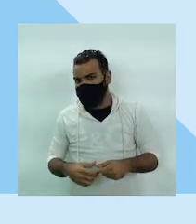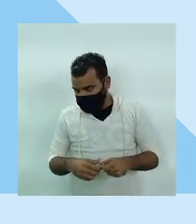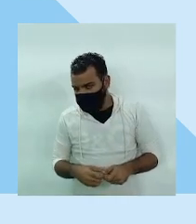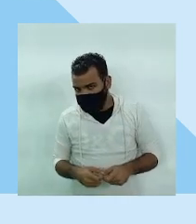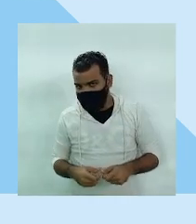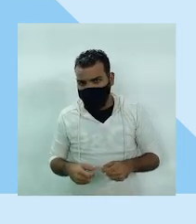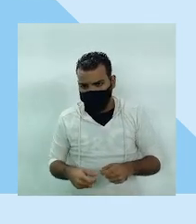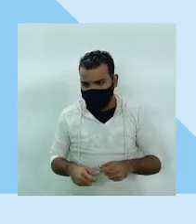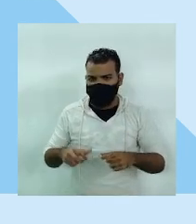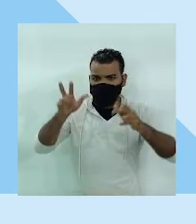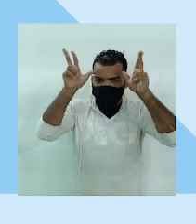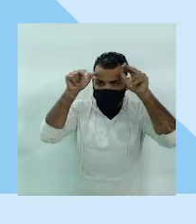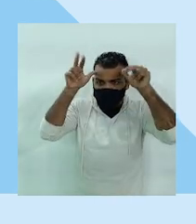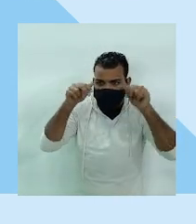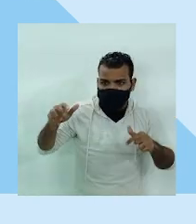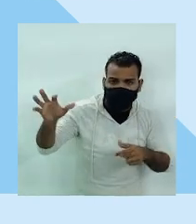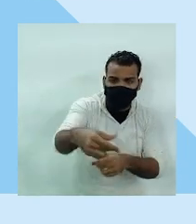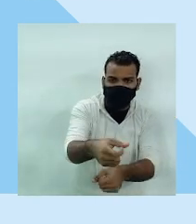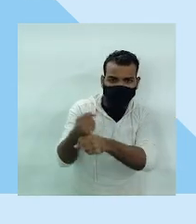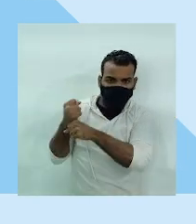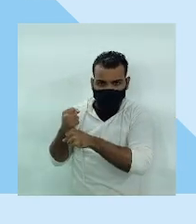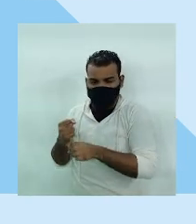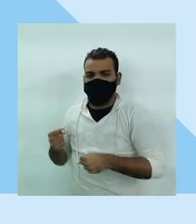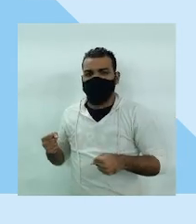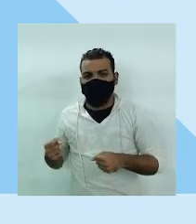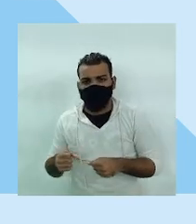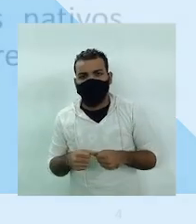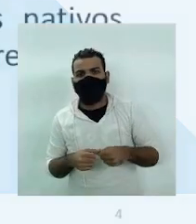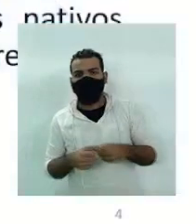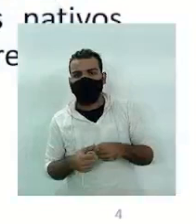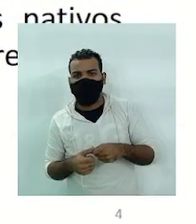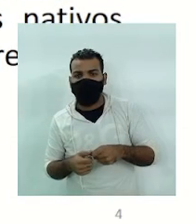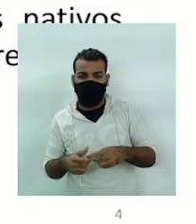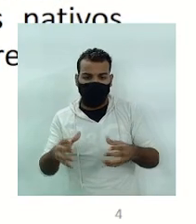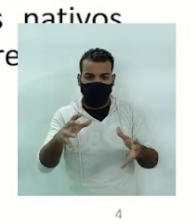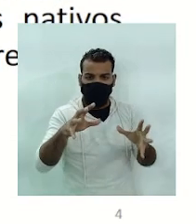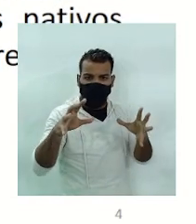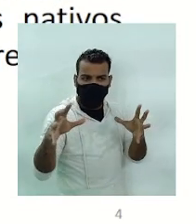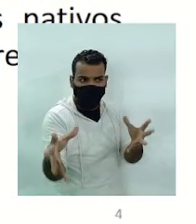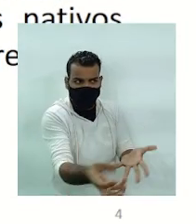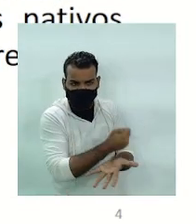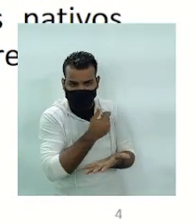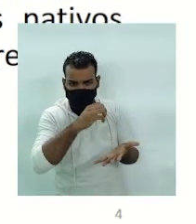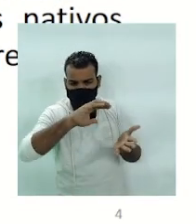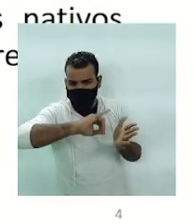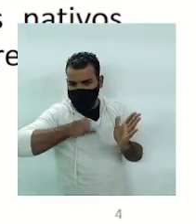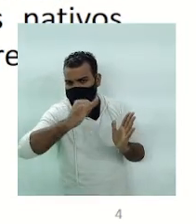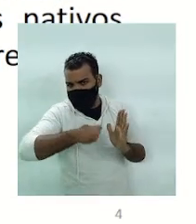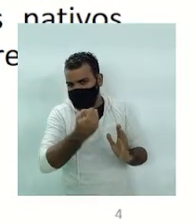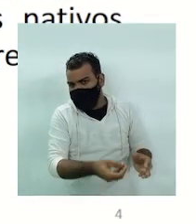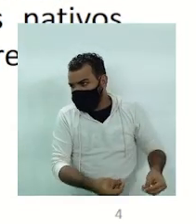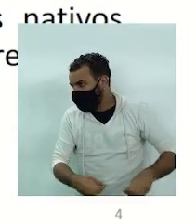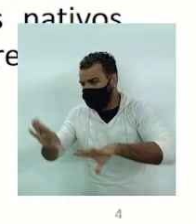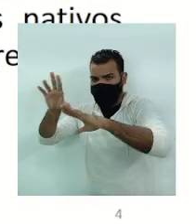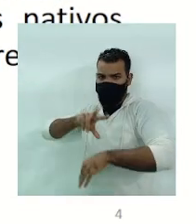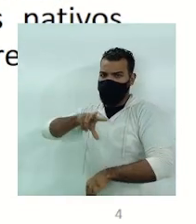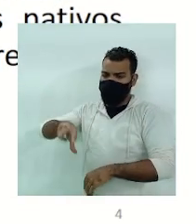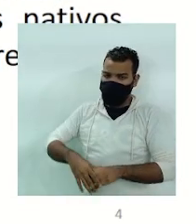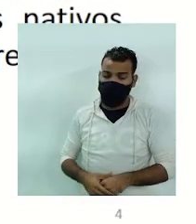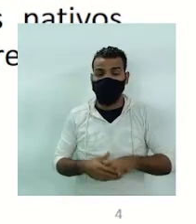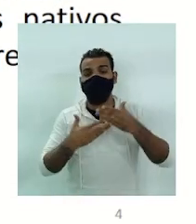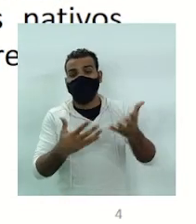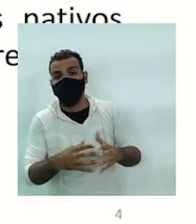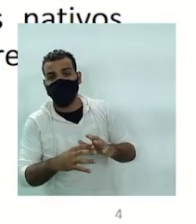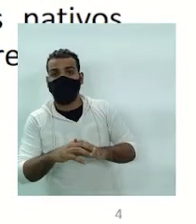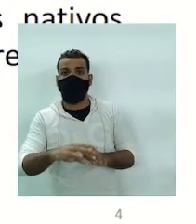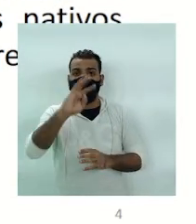Costumavam domar para o escambo com os portugueses. Então, na realidade, vocês vão ter em outras regiões do